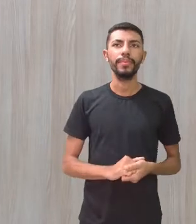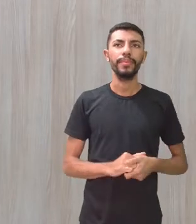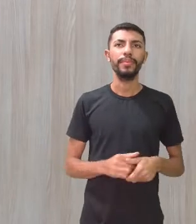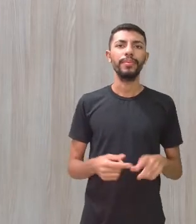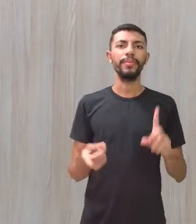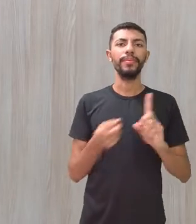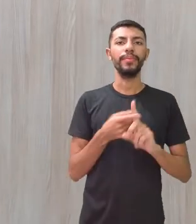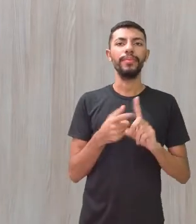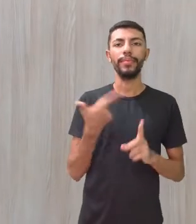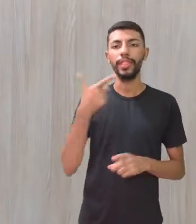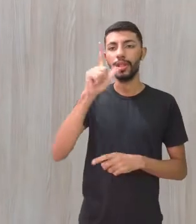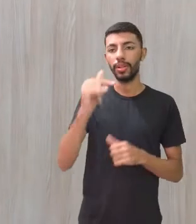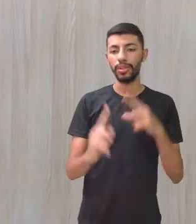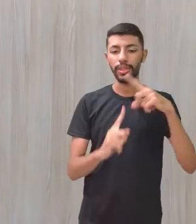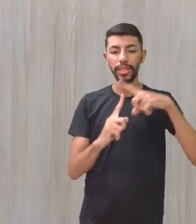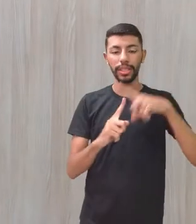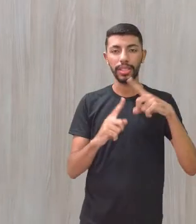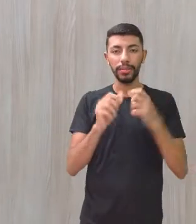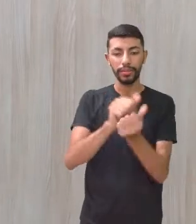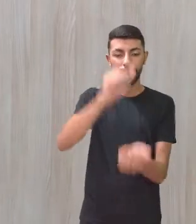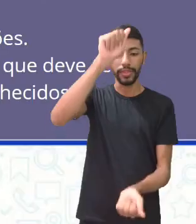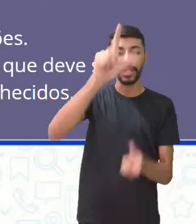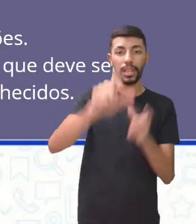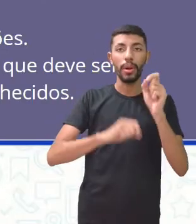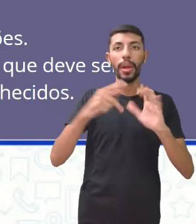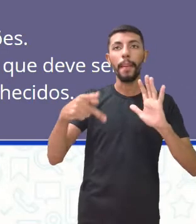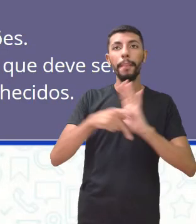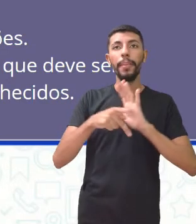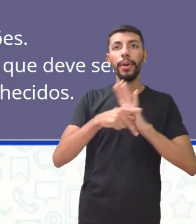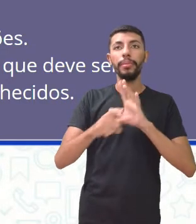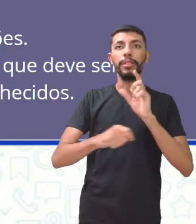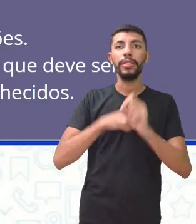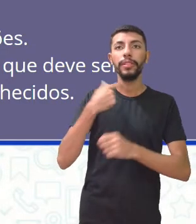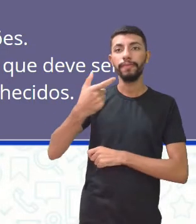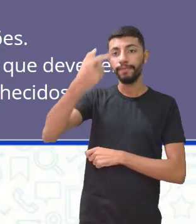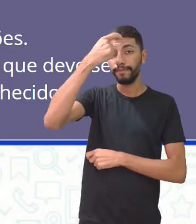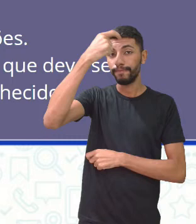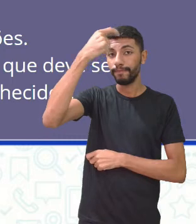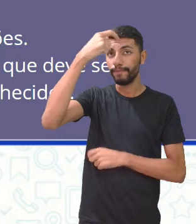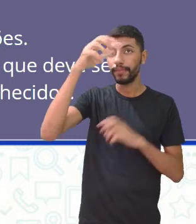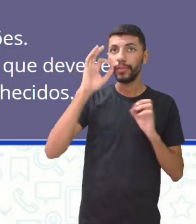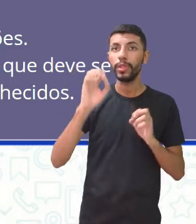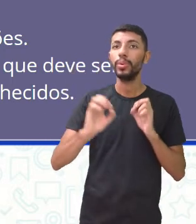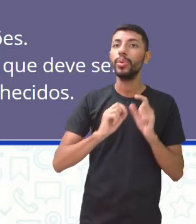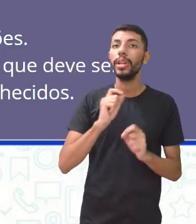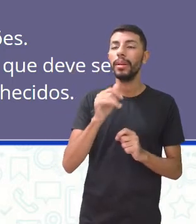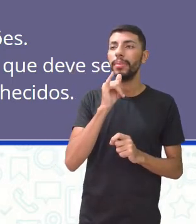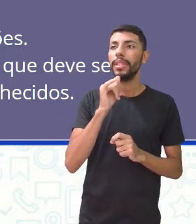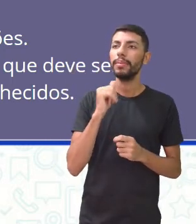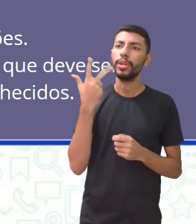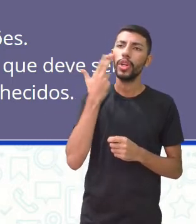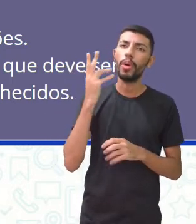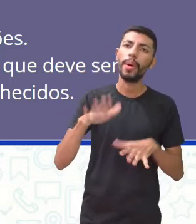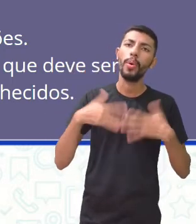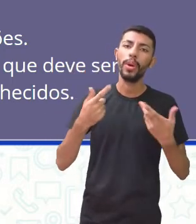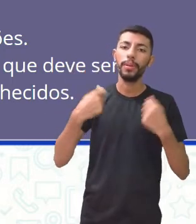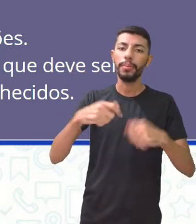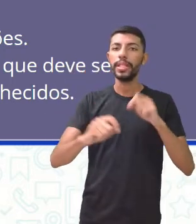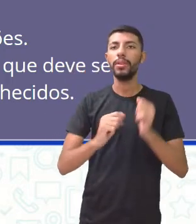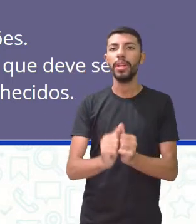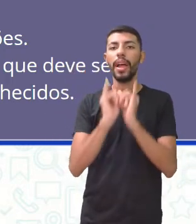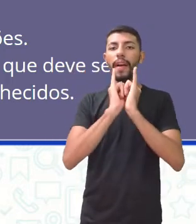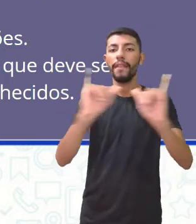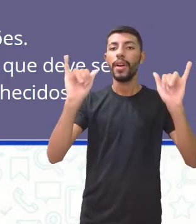Outro tipo de cartaz é o cartaz de conscientização, muito comum quando eu preciso falar para a população, informar sobre um tipo de